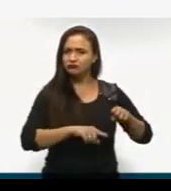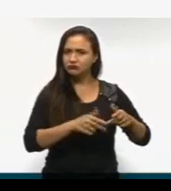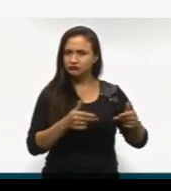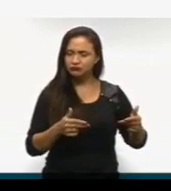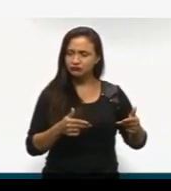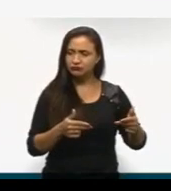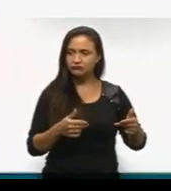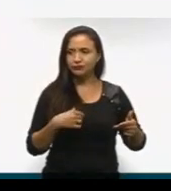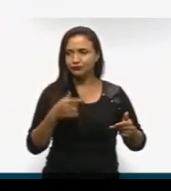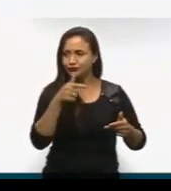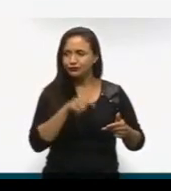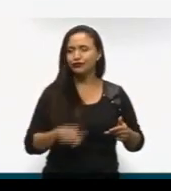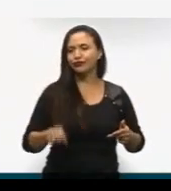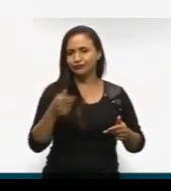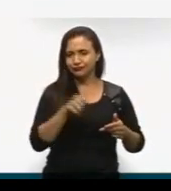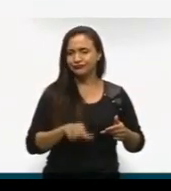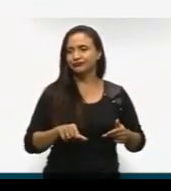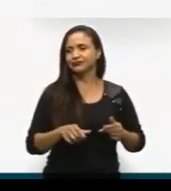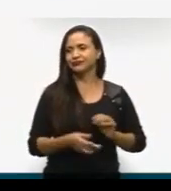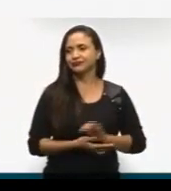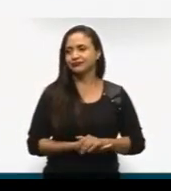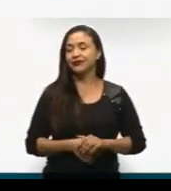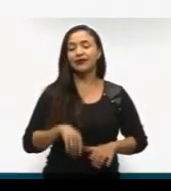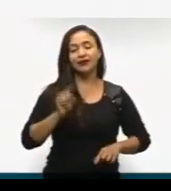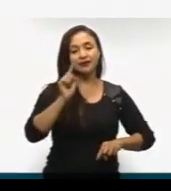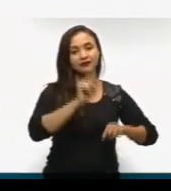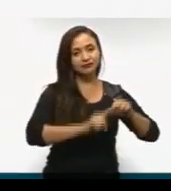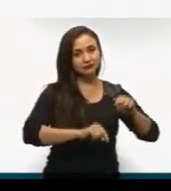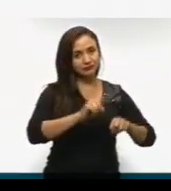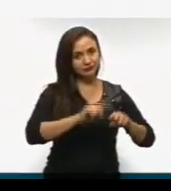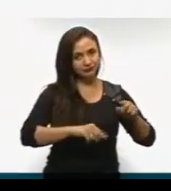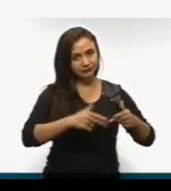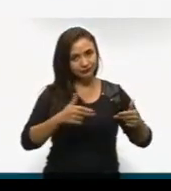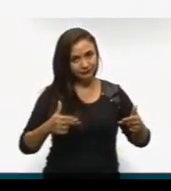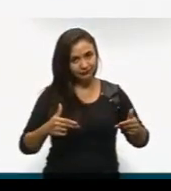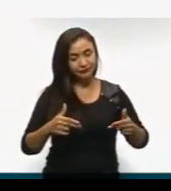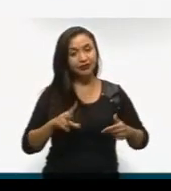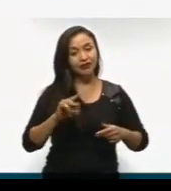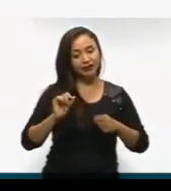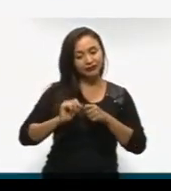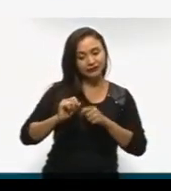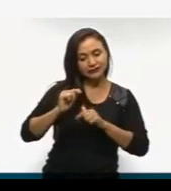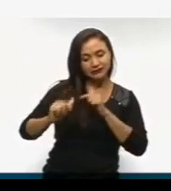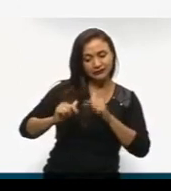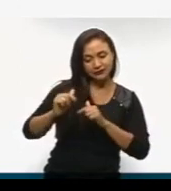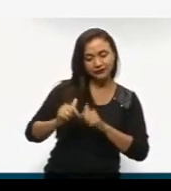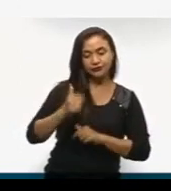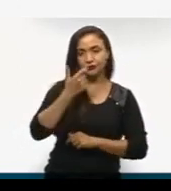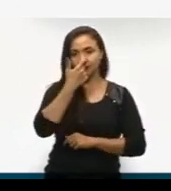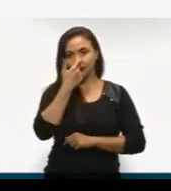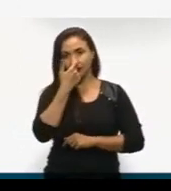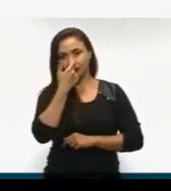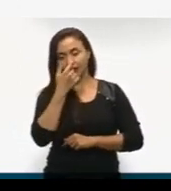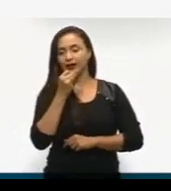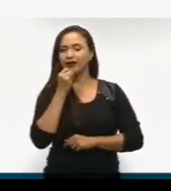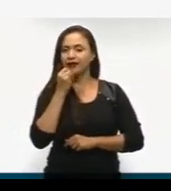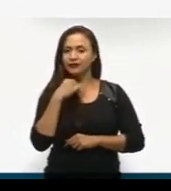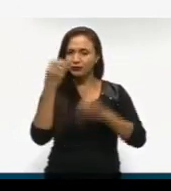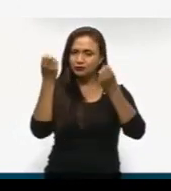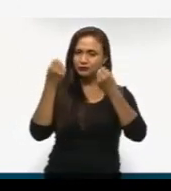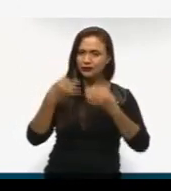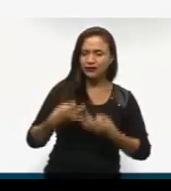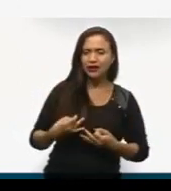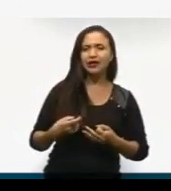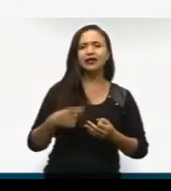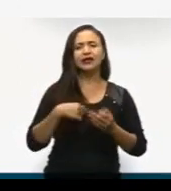Opa, está repetido aqui, ó. Então, é o item que compõe uma atividade ou serviço. Por exemplo, isso que o professor falou,